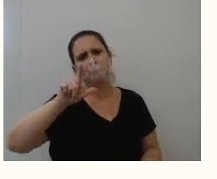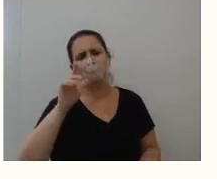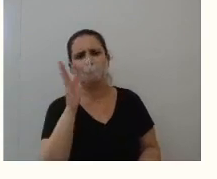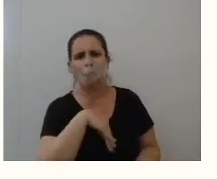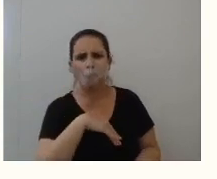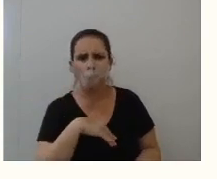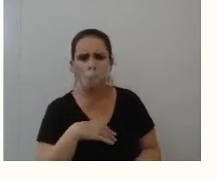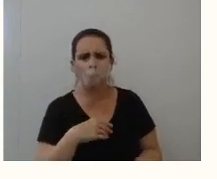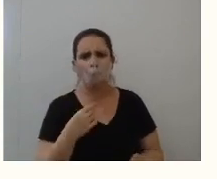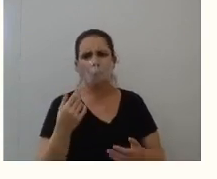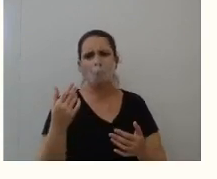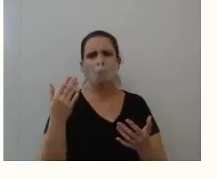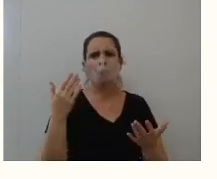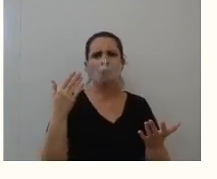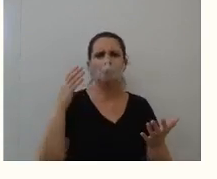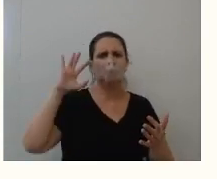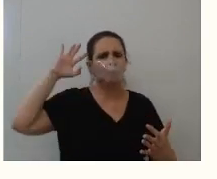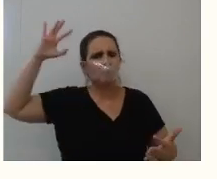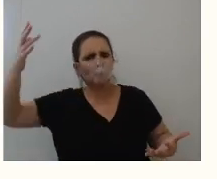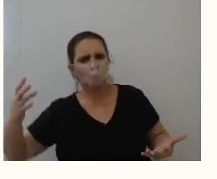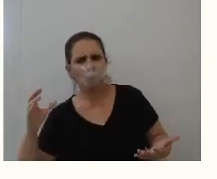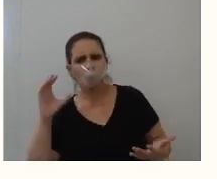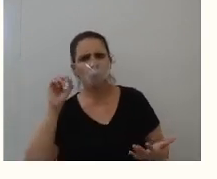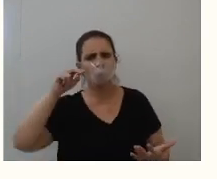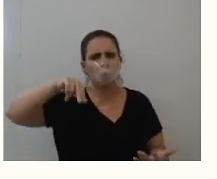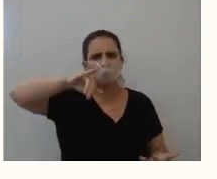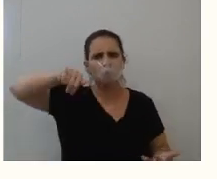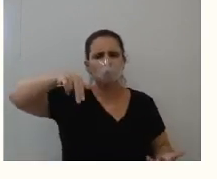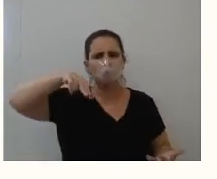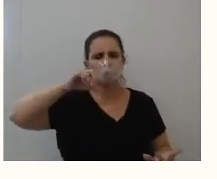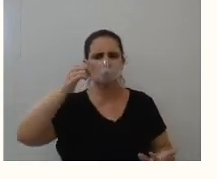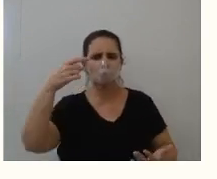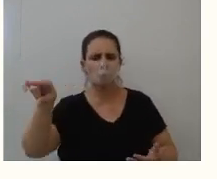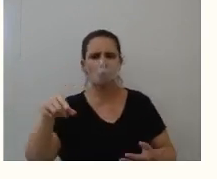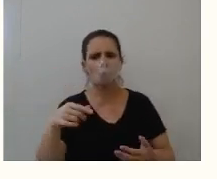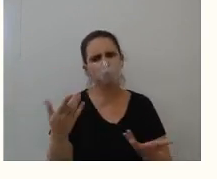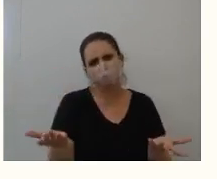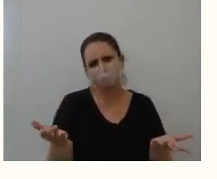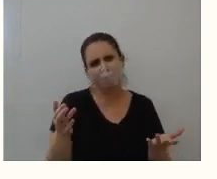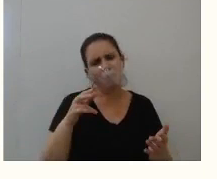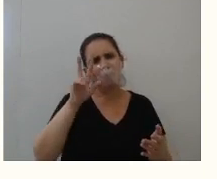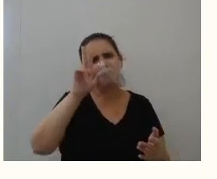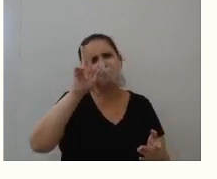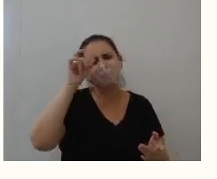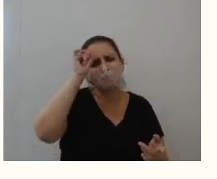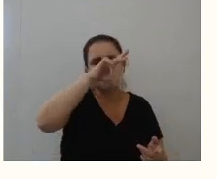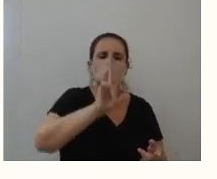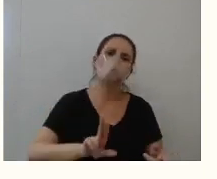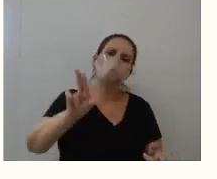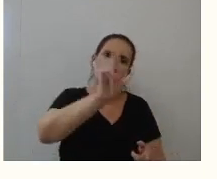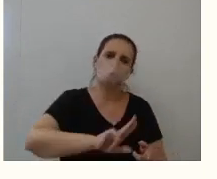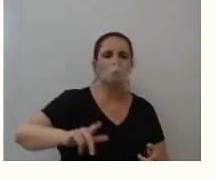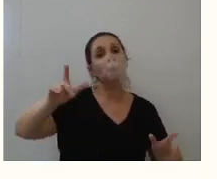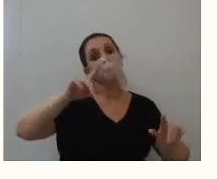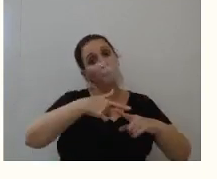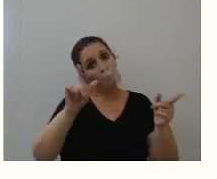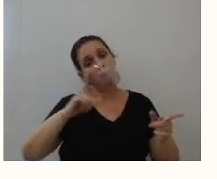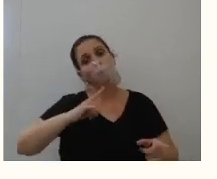valor de conjunção. É verdade. Mas existe, tá,